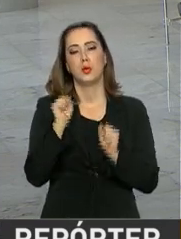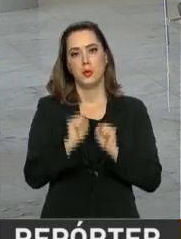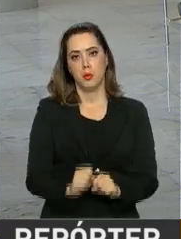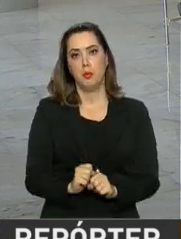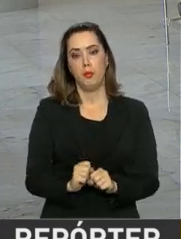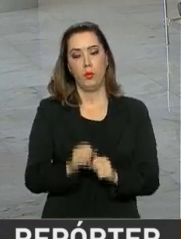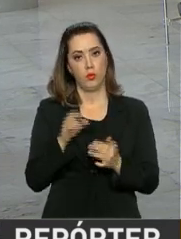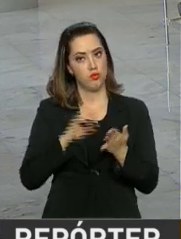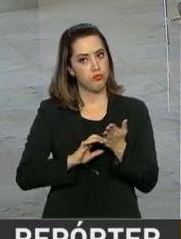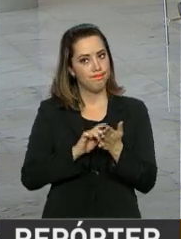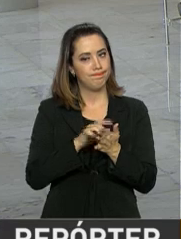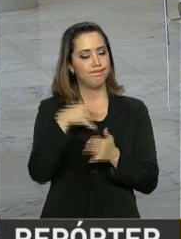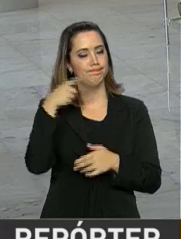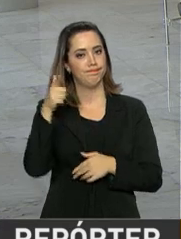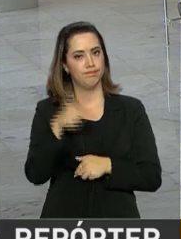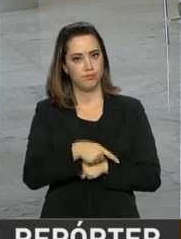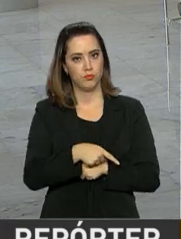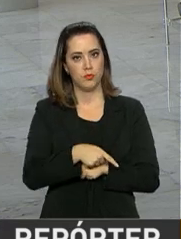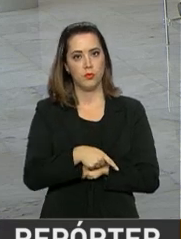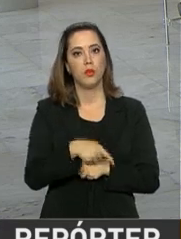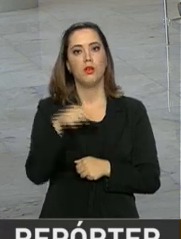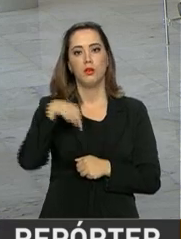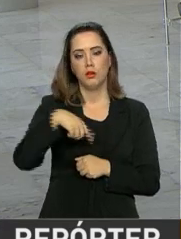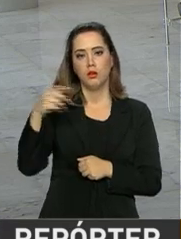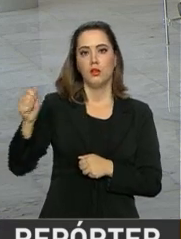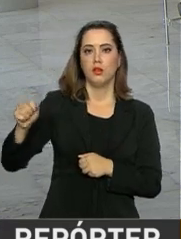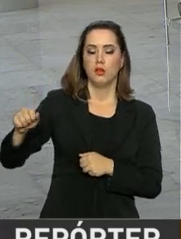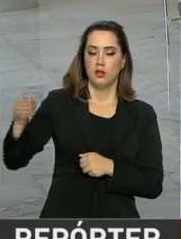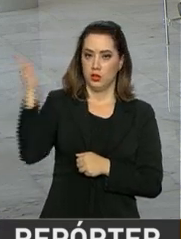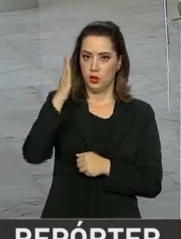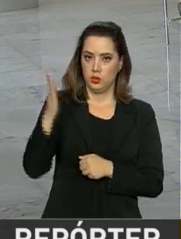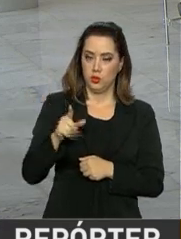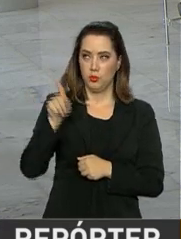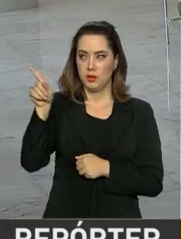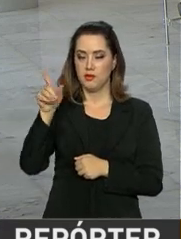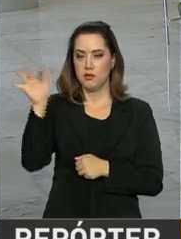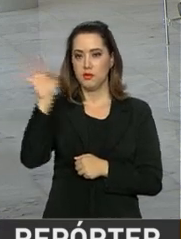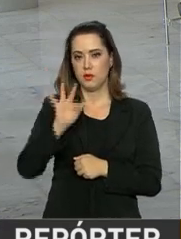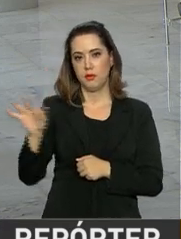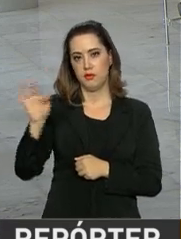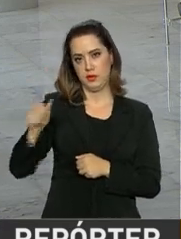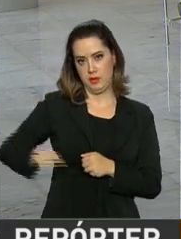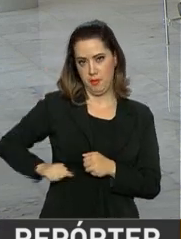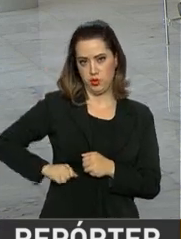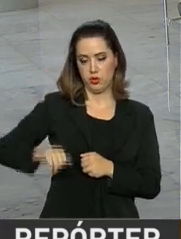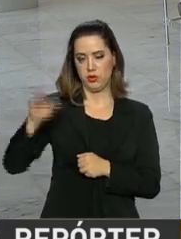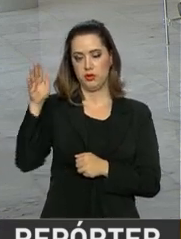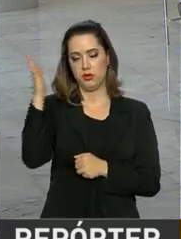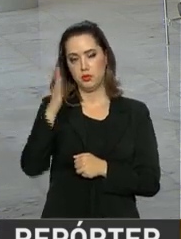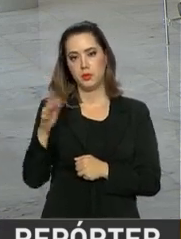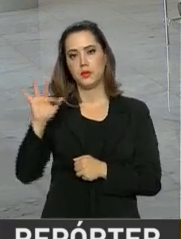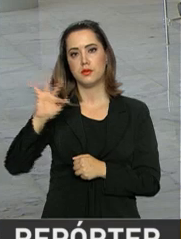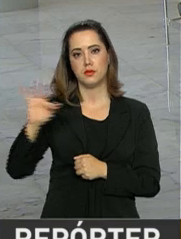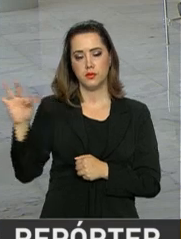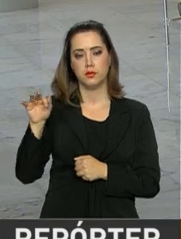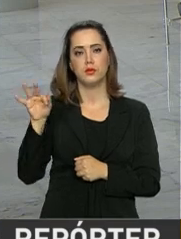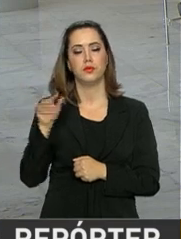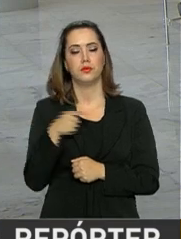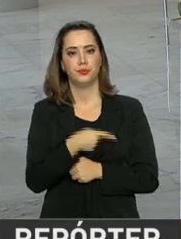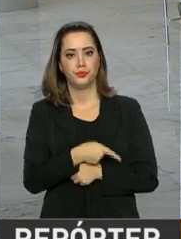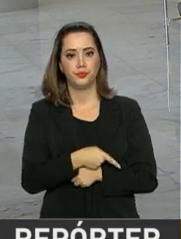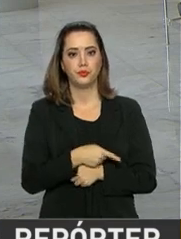entrar em contato com o Consulado-Geral do Brasil na França pelo telefone 33, é o código da França,